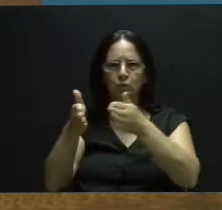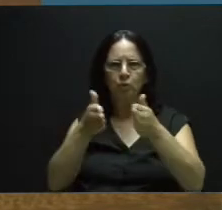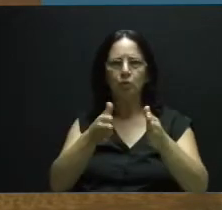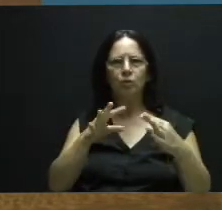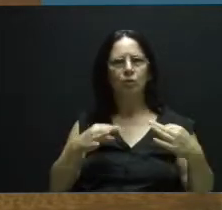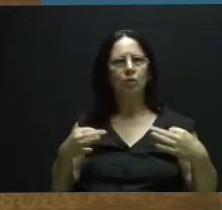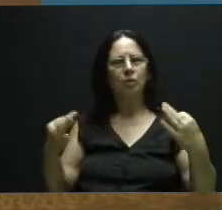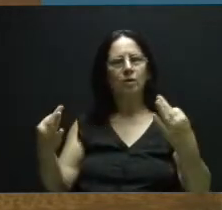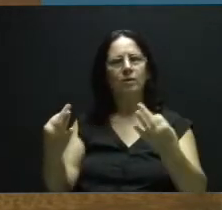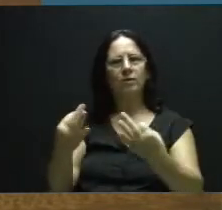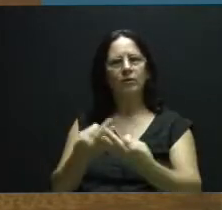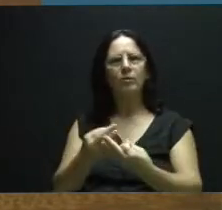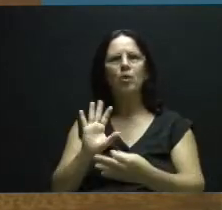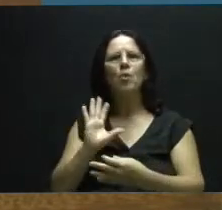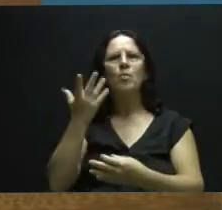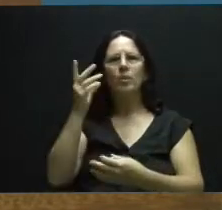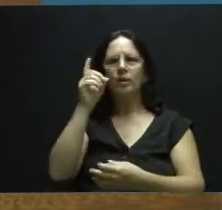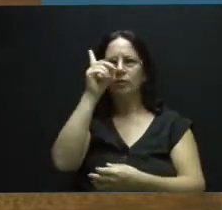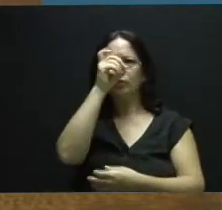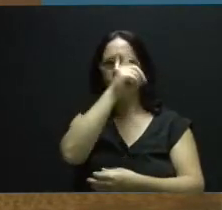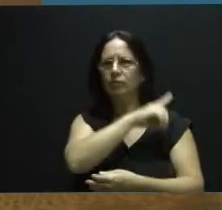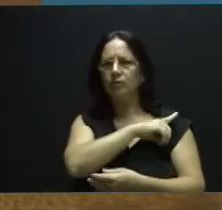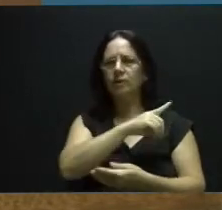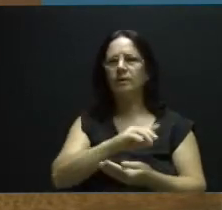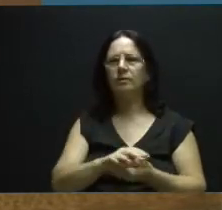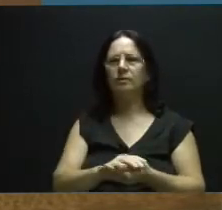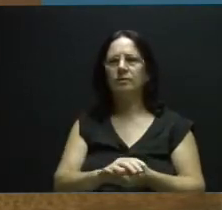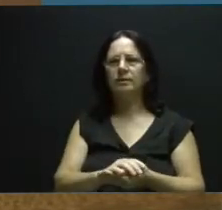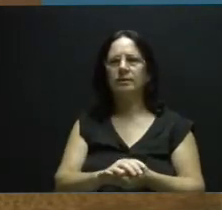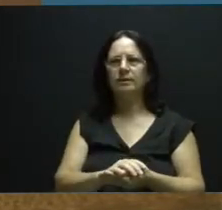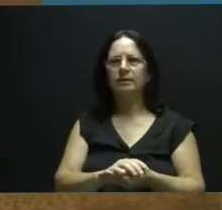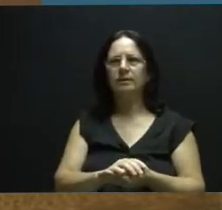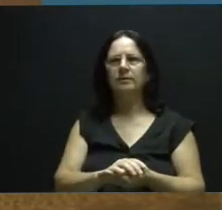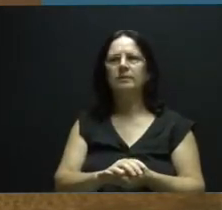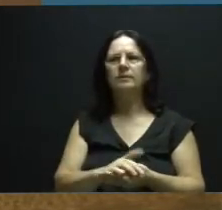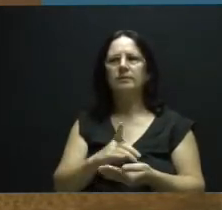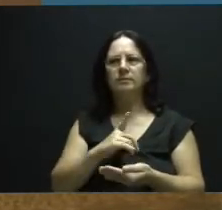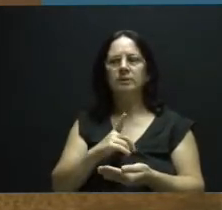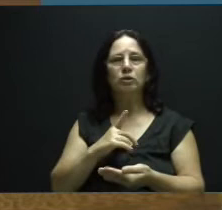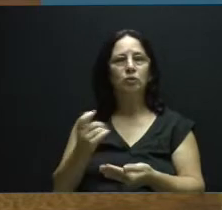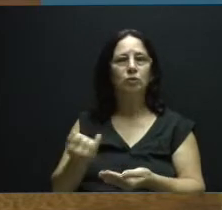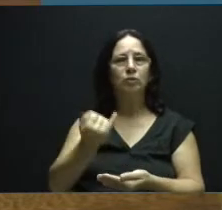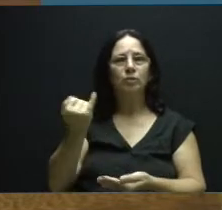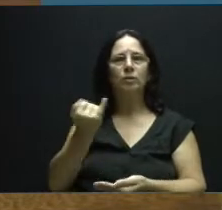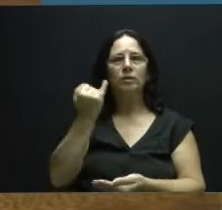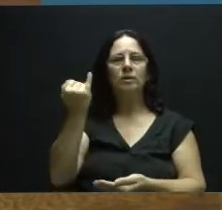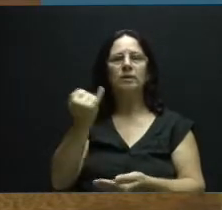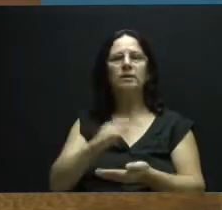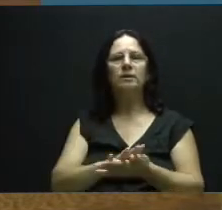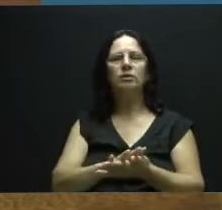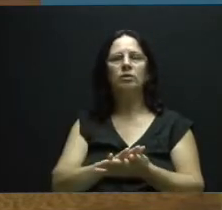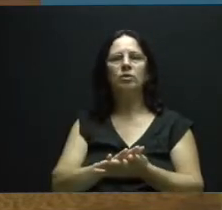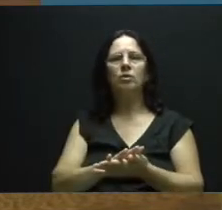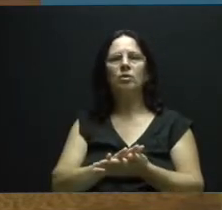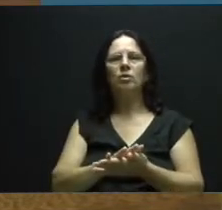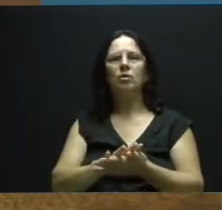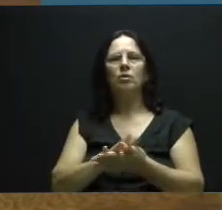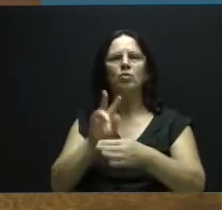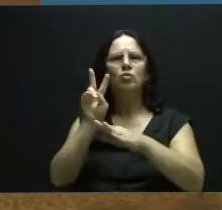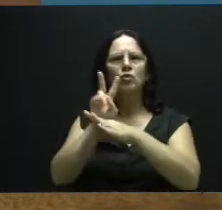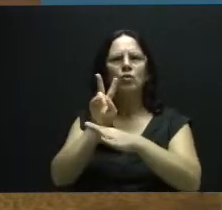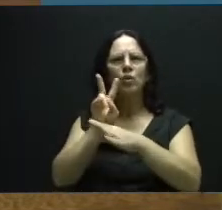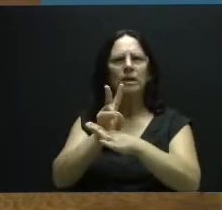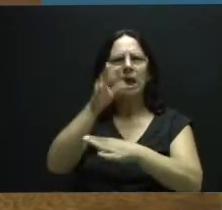familiar aí os momentos mais difíceis e que seja até mais importante o tratamento espiritual o tratamento